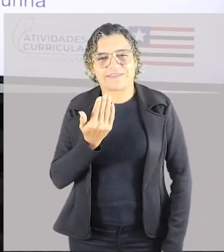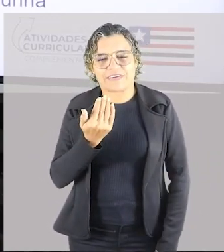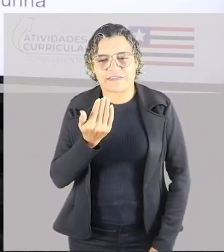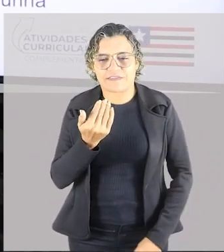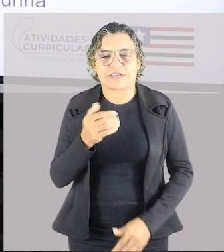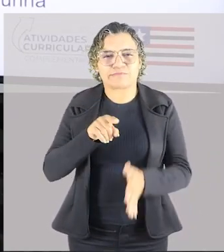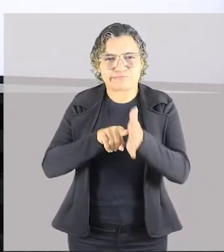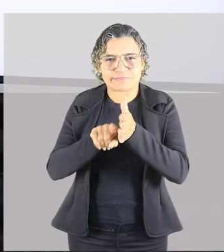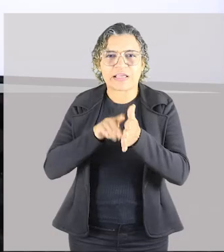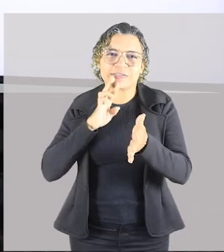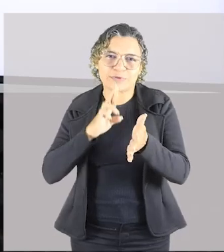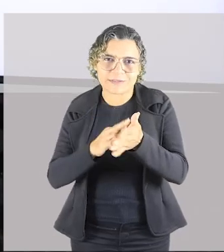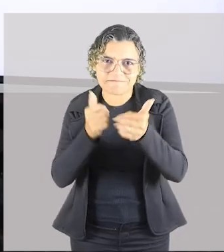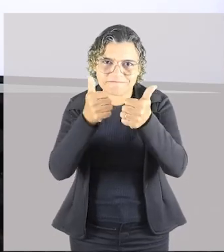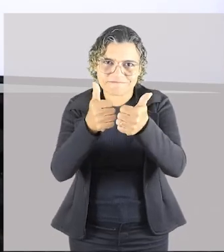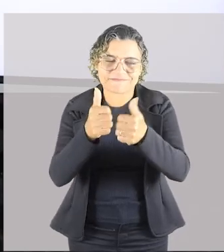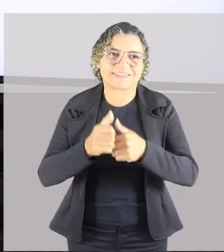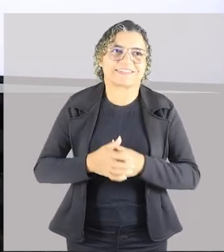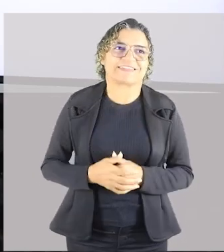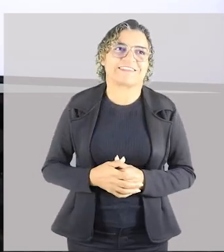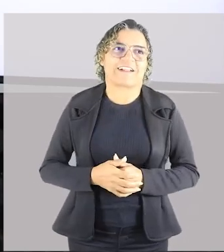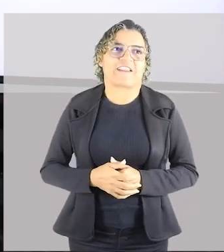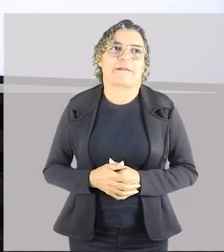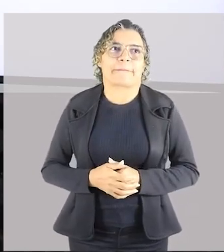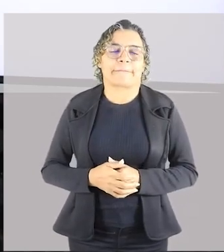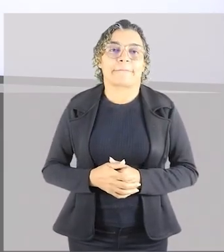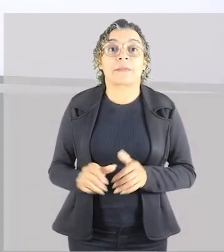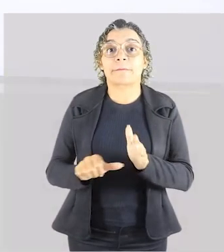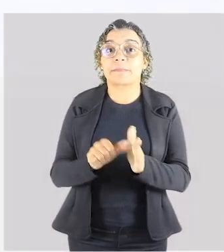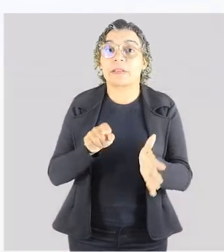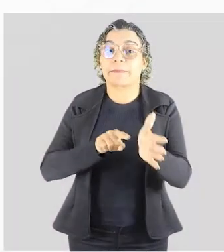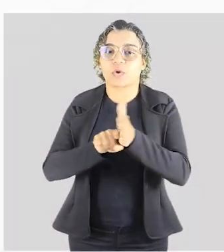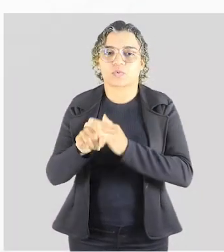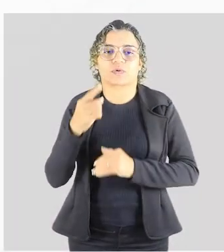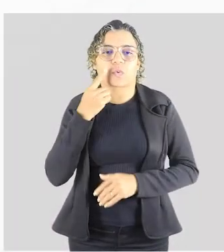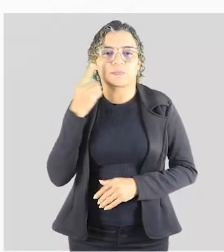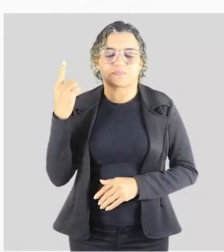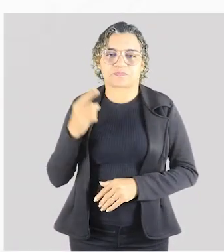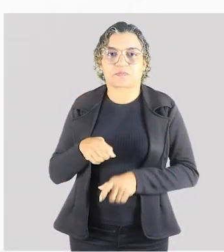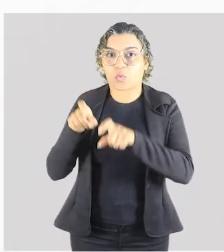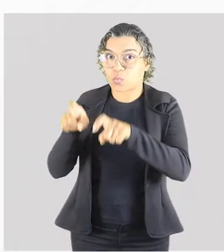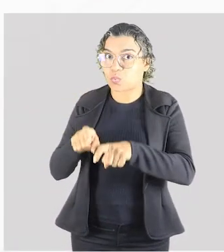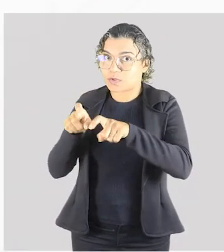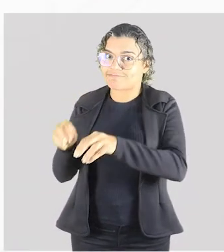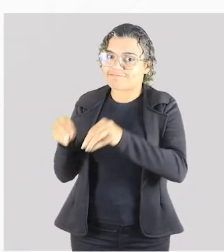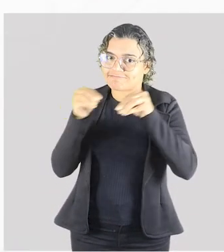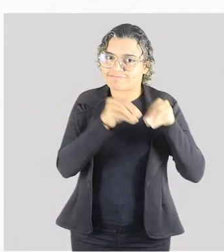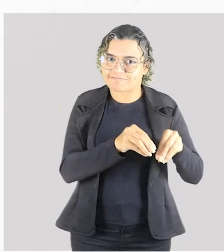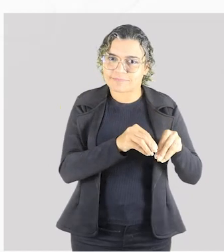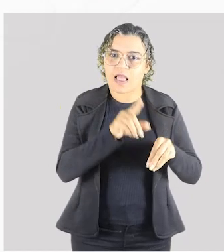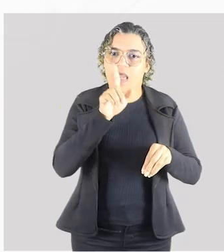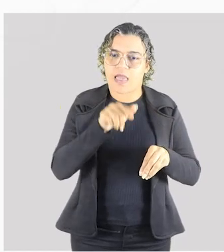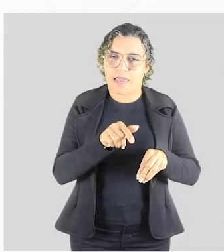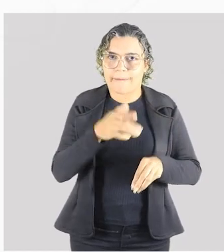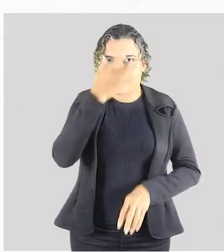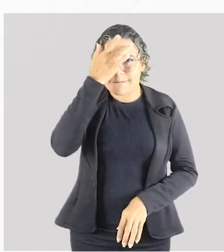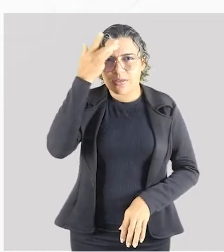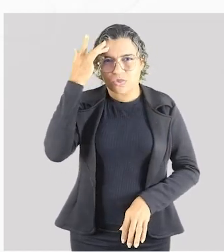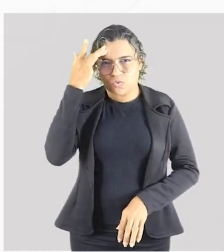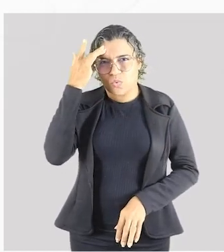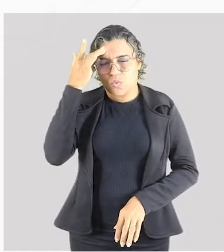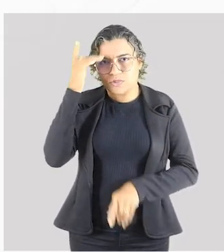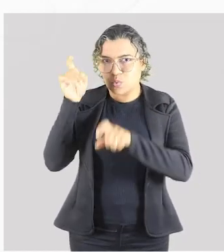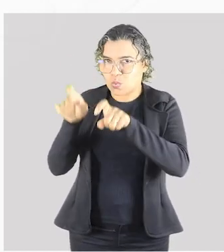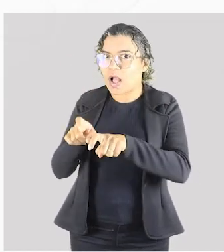para os exercícios. Olha aí, ó. Primeira questão diz o seguinte: o êxodo rural é a migração de pessoas